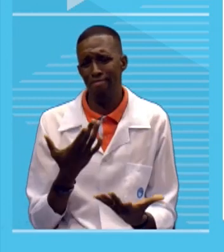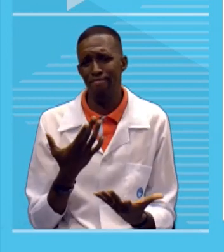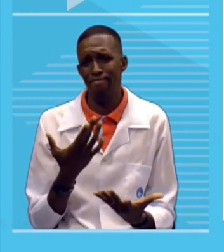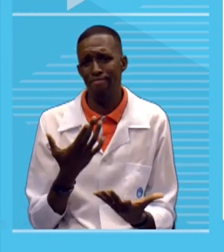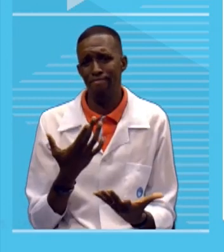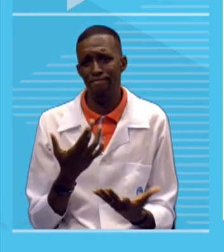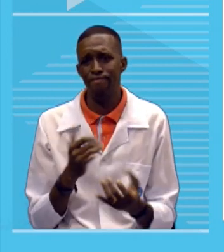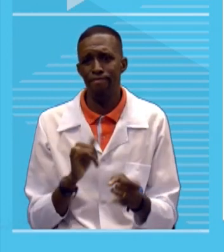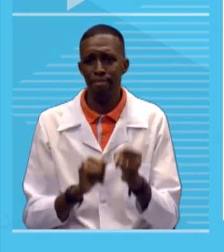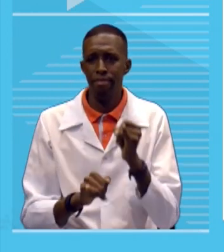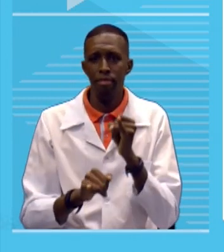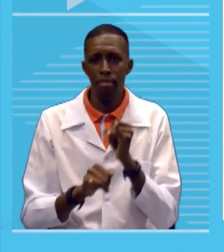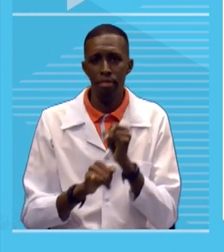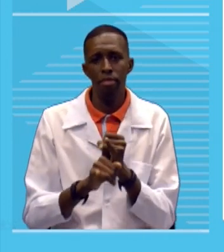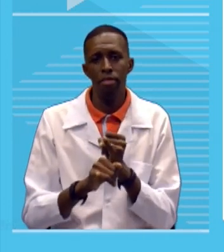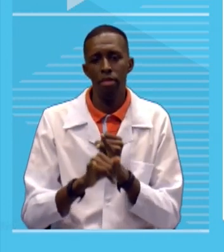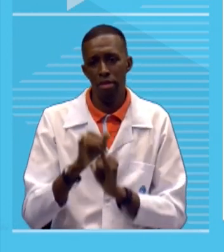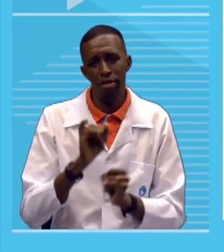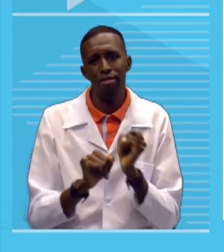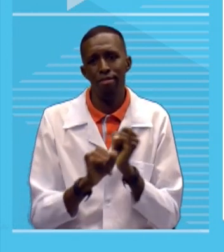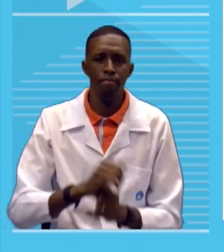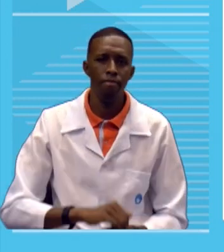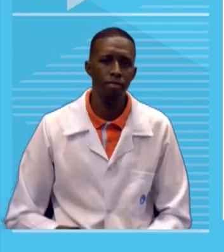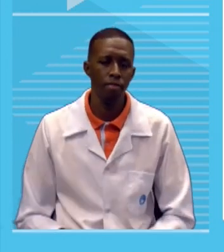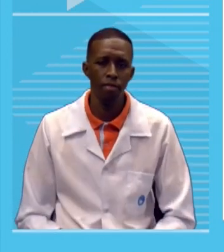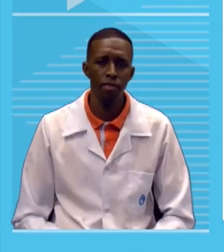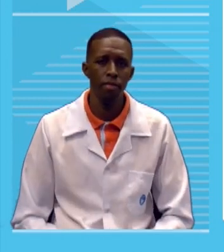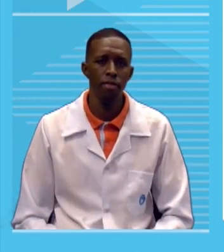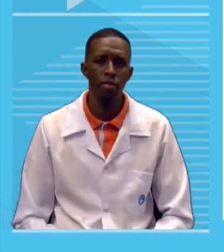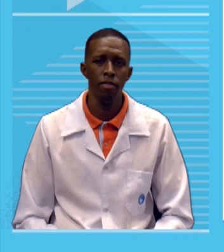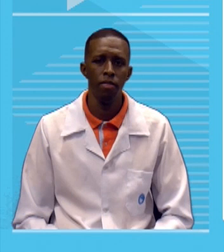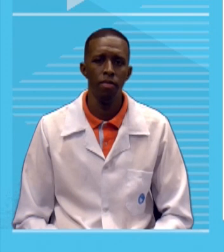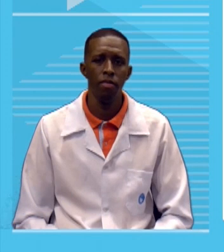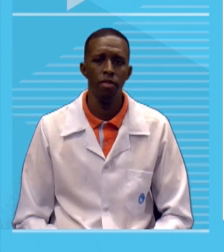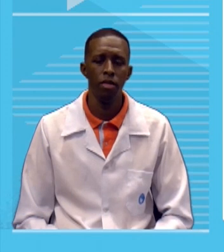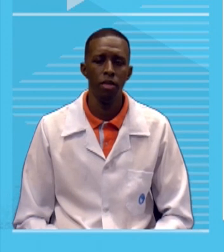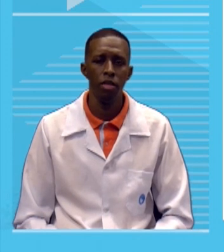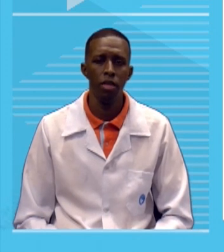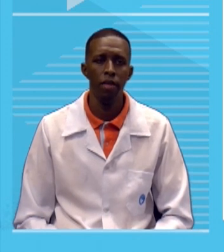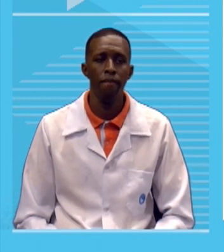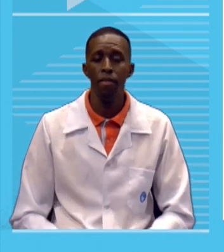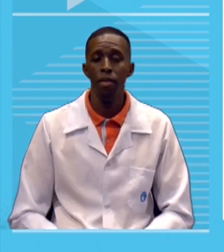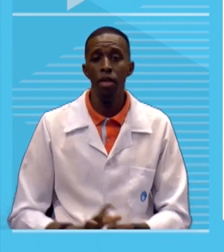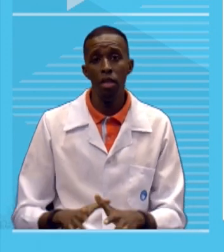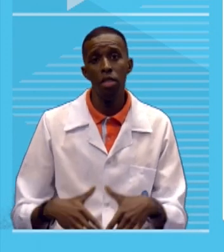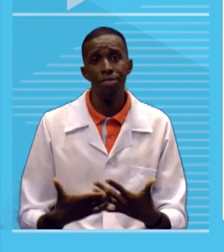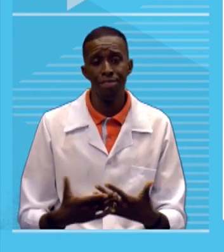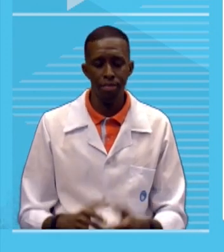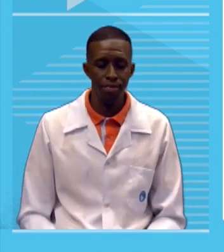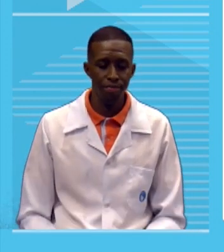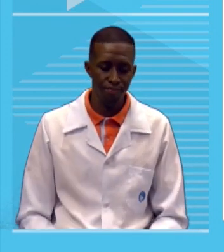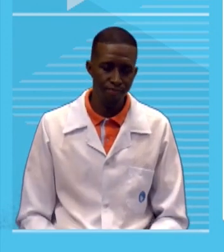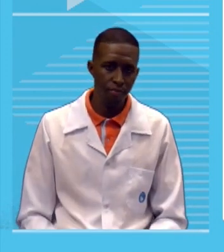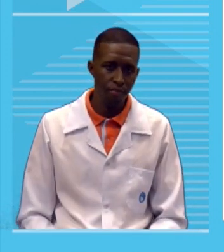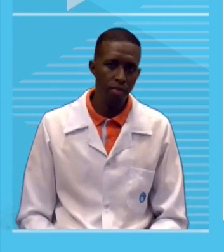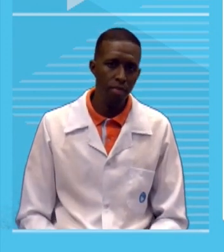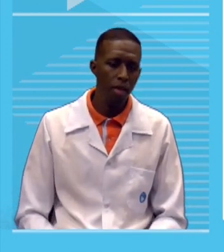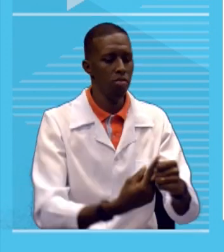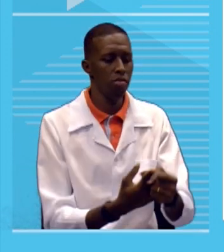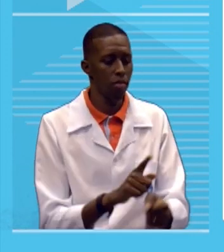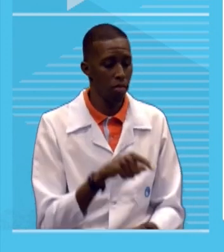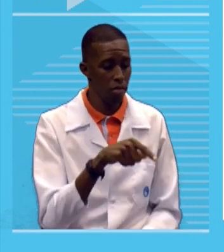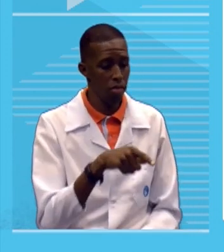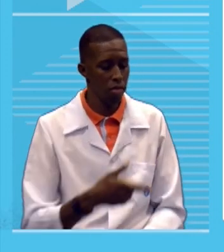o crescimento desordenado do meio urbano. E claro que sim, gente, porque essas cidades elas iam crescendo,